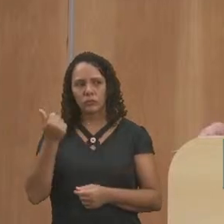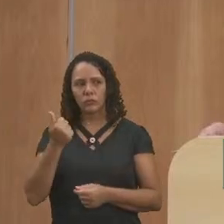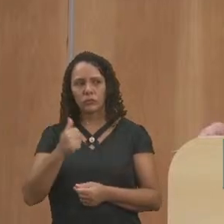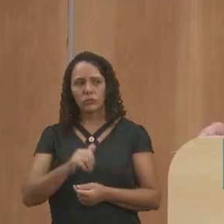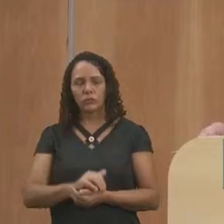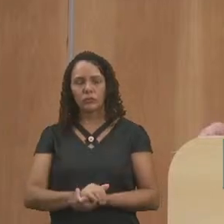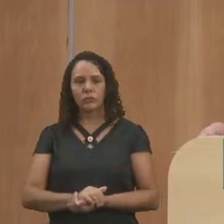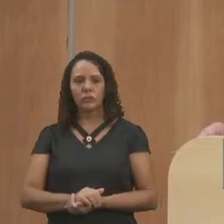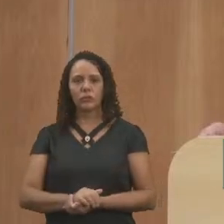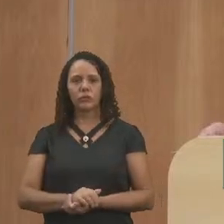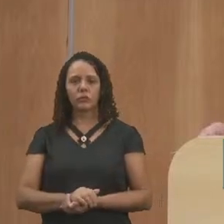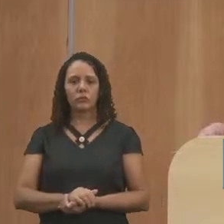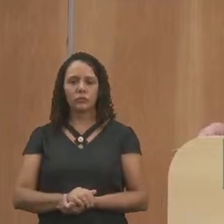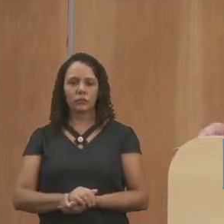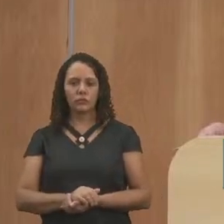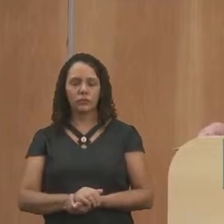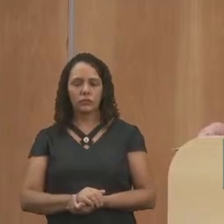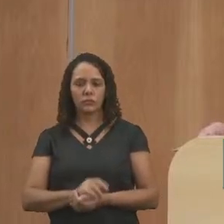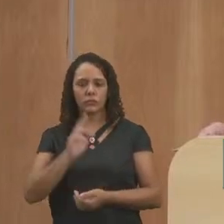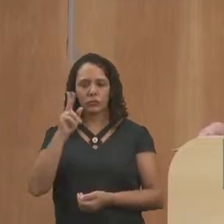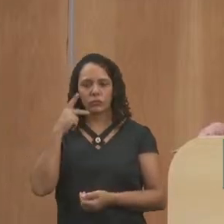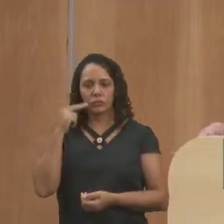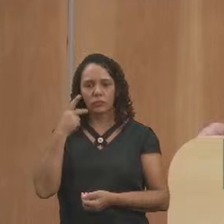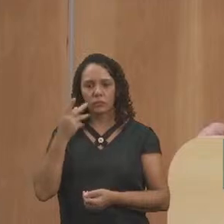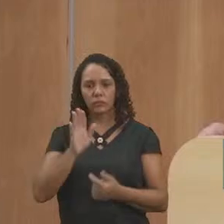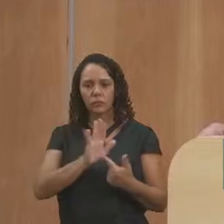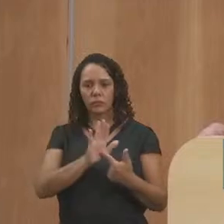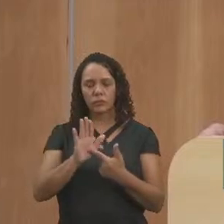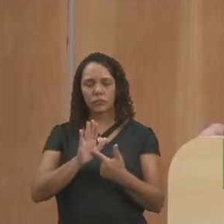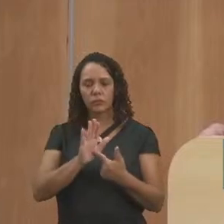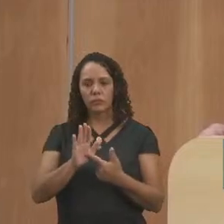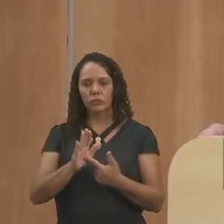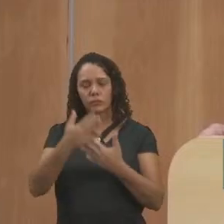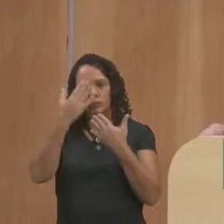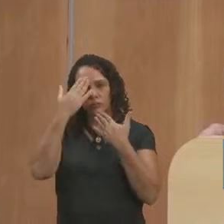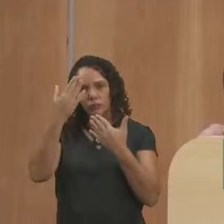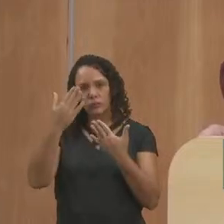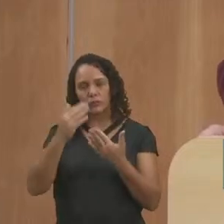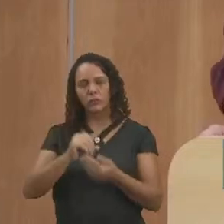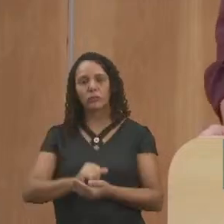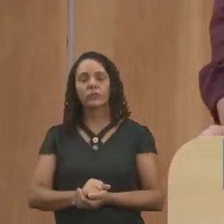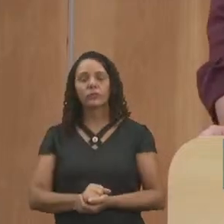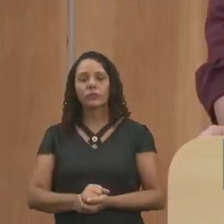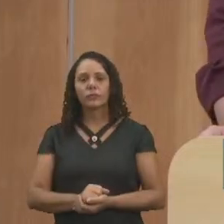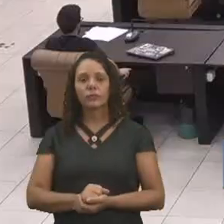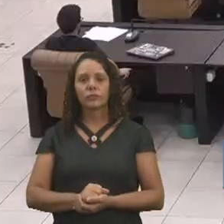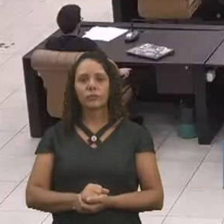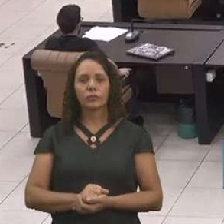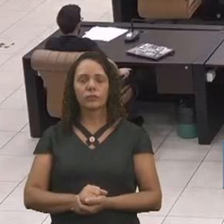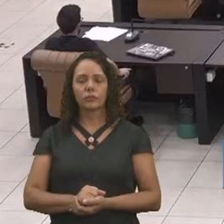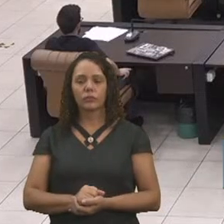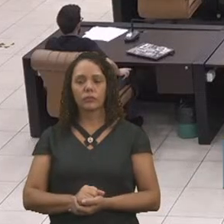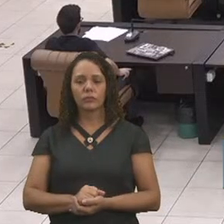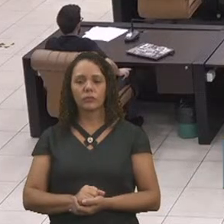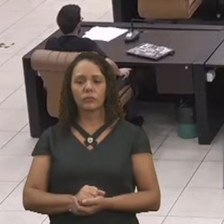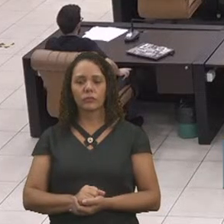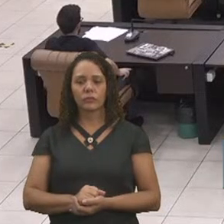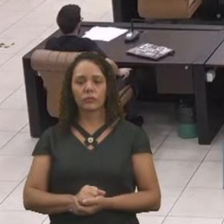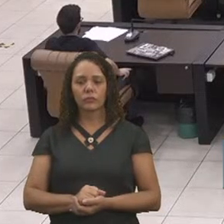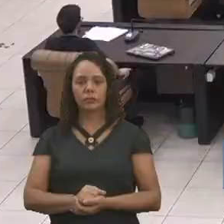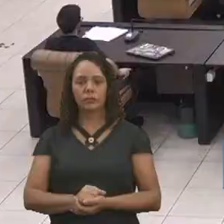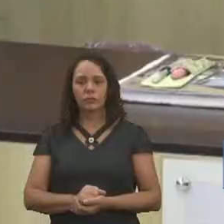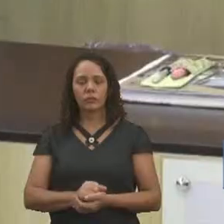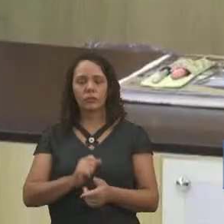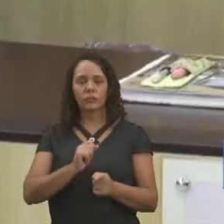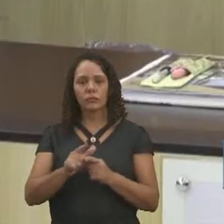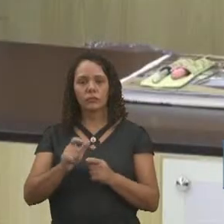passar depois para os vereadores repassarem a internauta. E agradeço a contribuição da internauta. Com o gasto com a